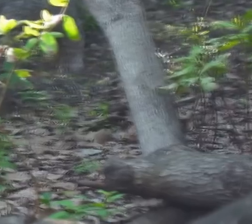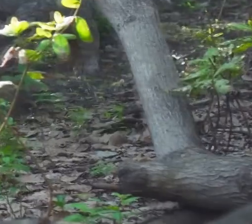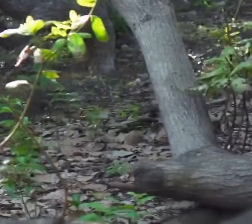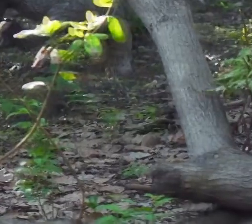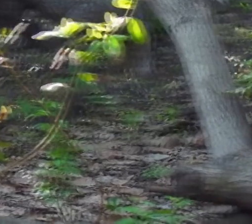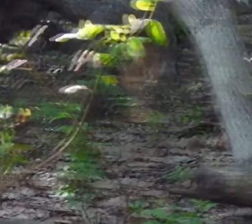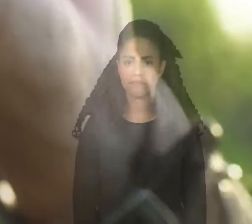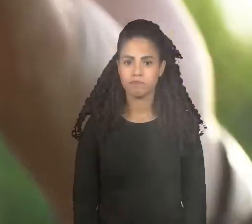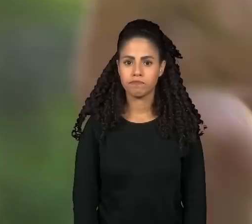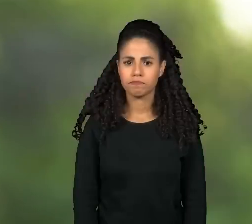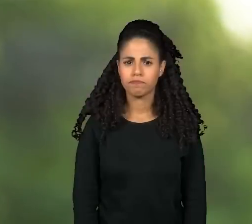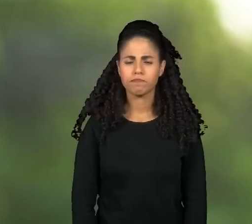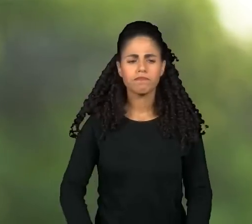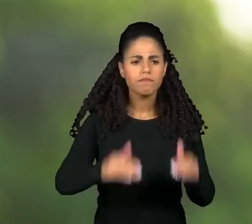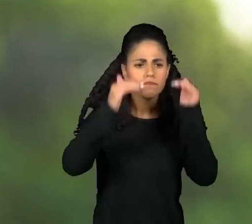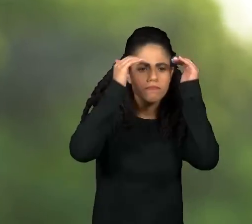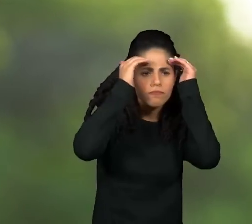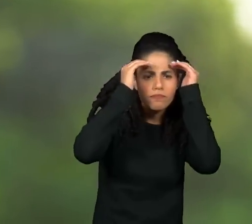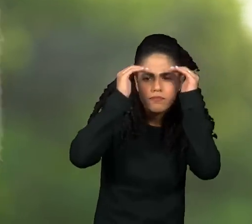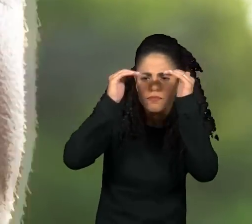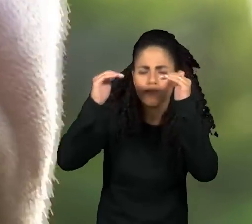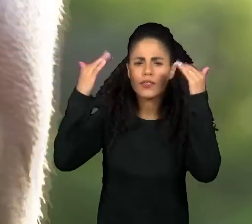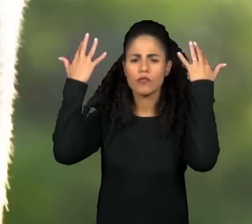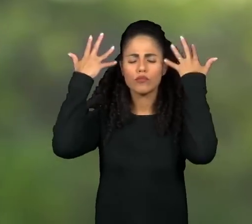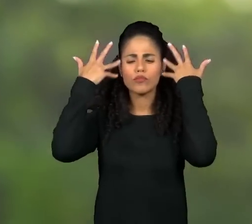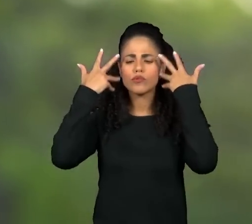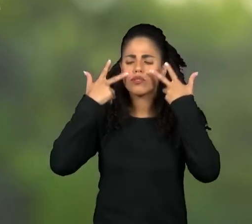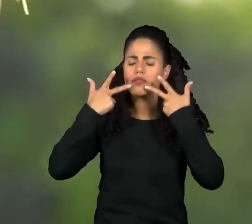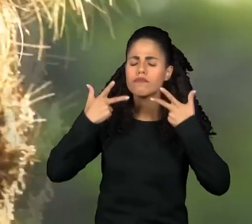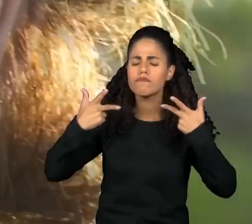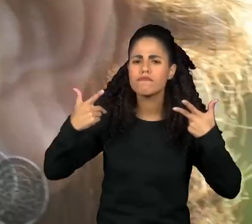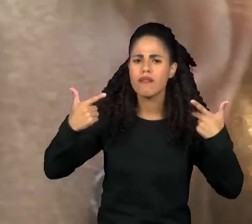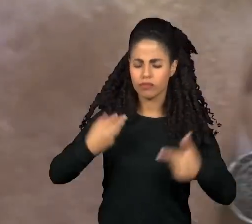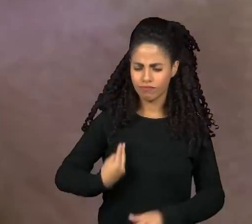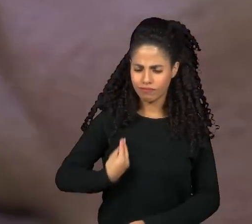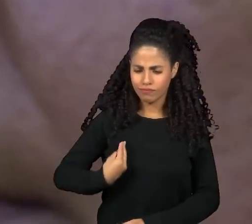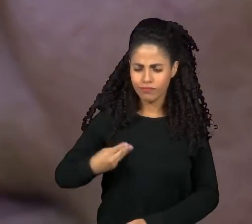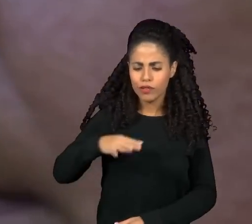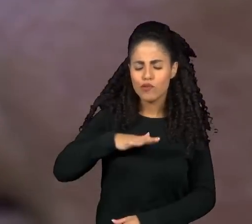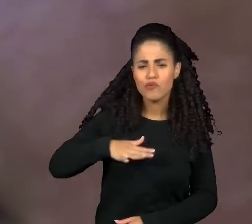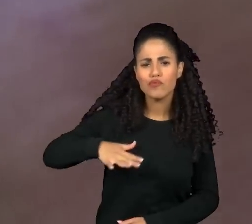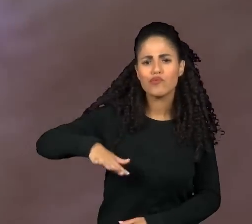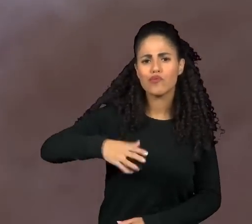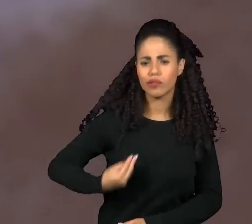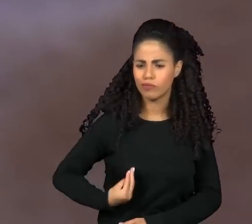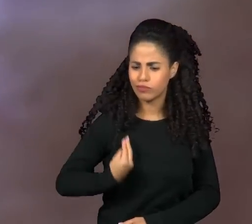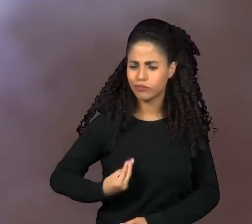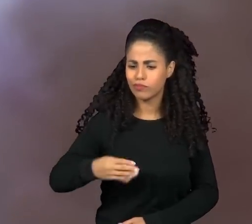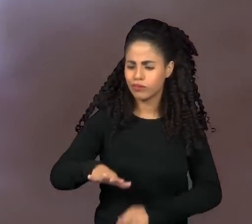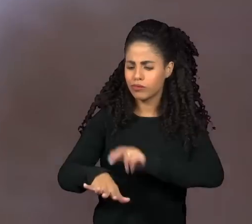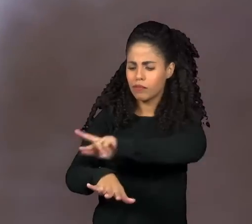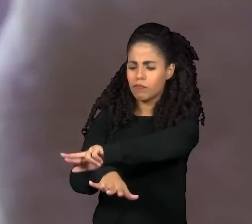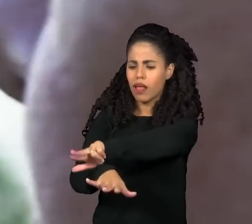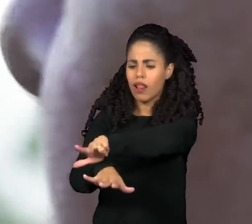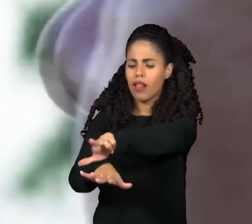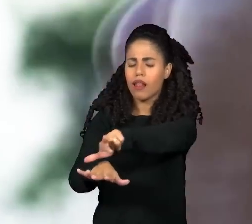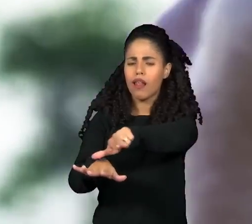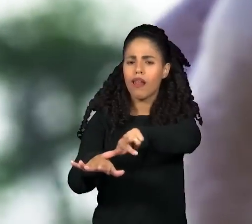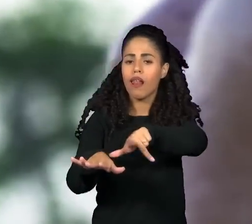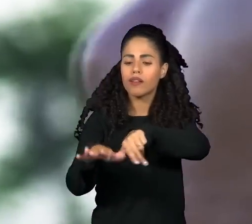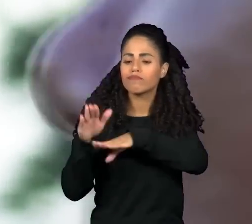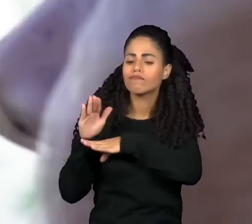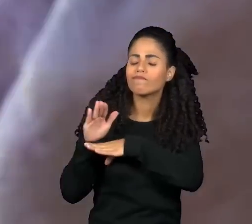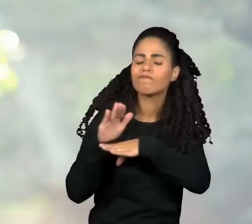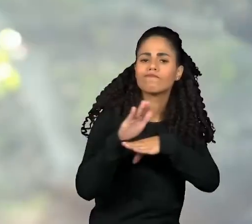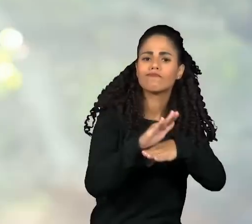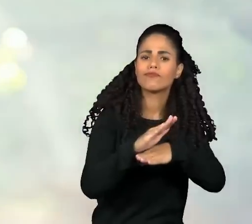Eu tenho respeito por esses animais, pela idade que eles têm aqui, pela função ecológica que eles têm. Eles